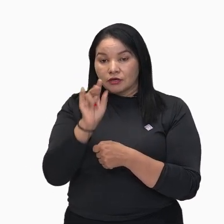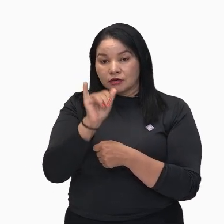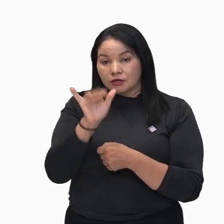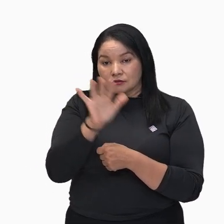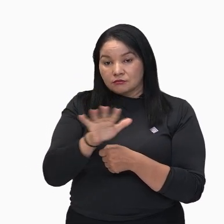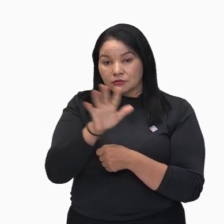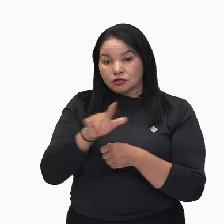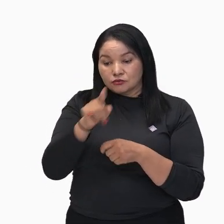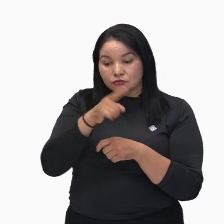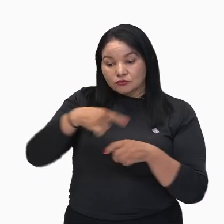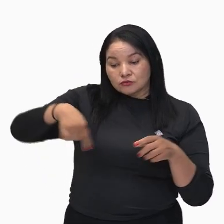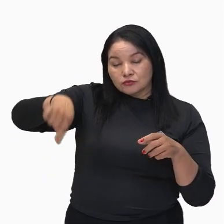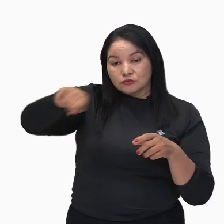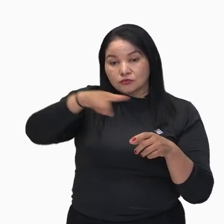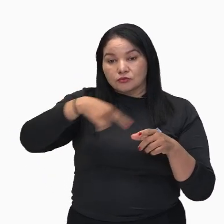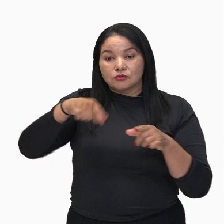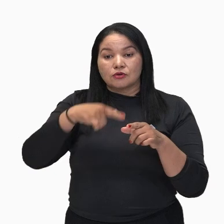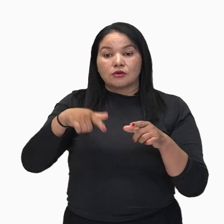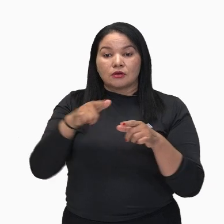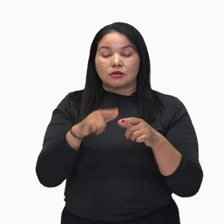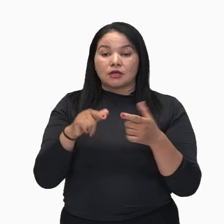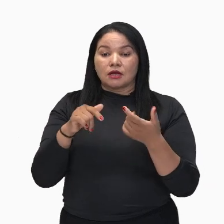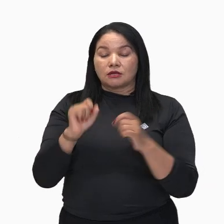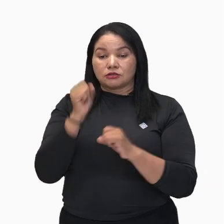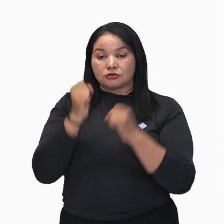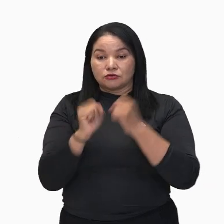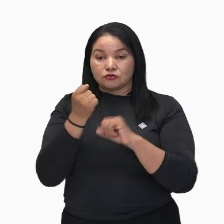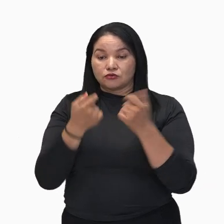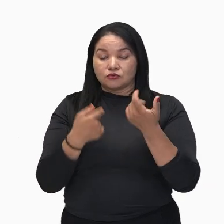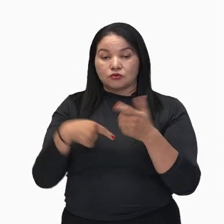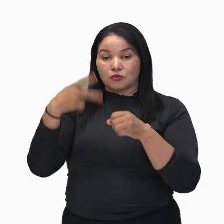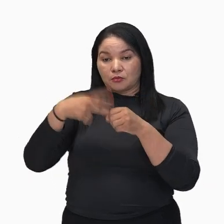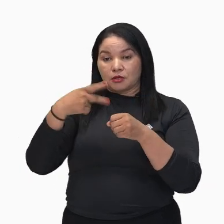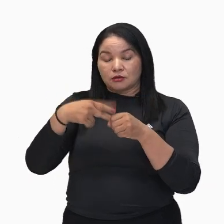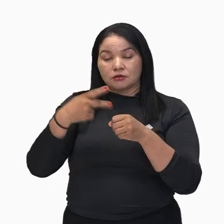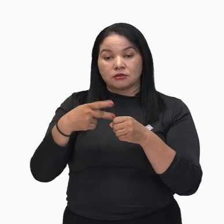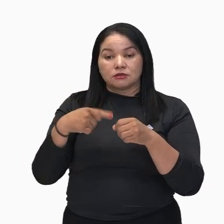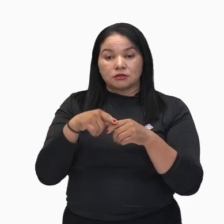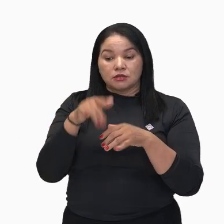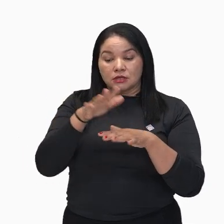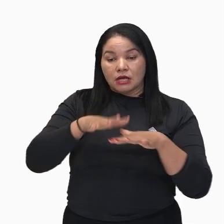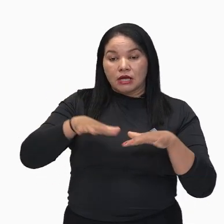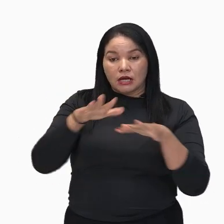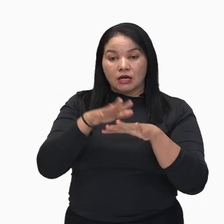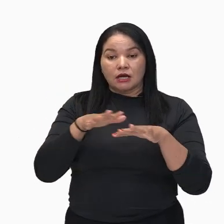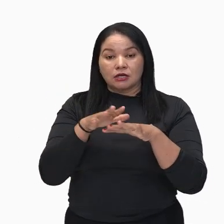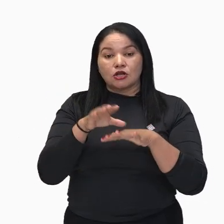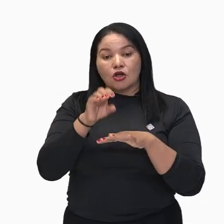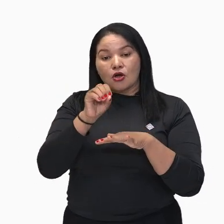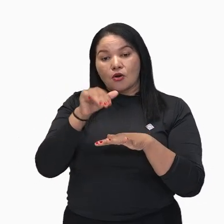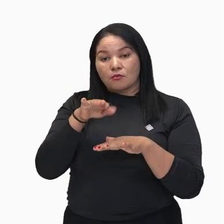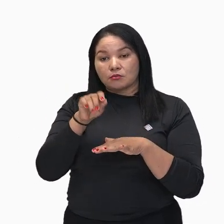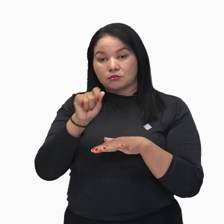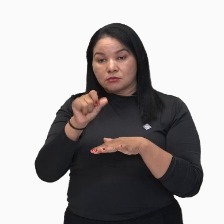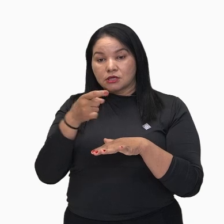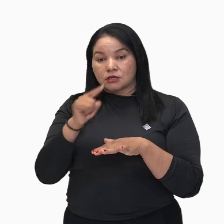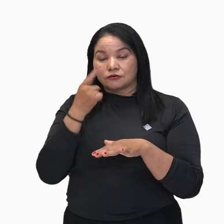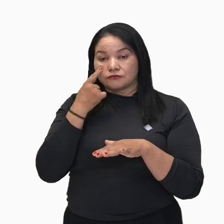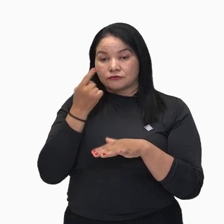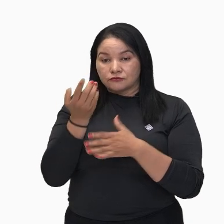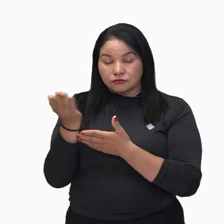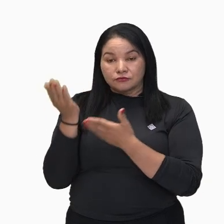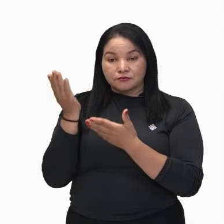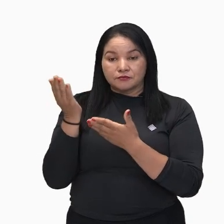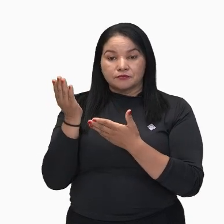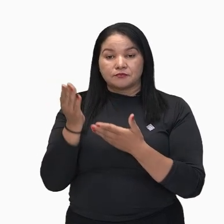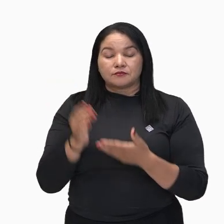petróleo aí da indústria petrolífera, tá? Aí na área de Omã, ok? Então, a gente